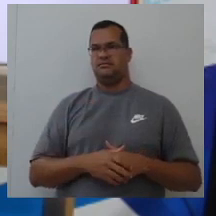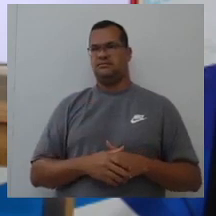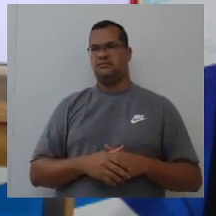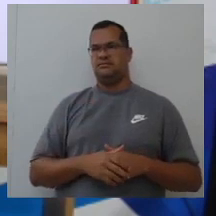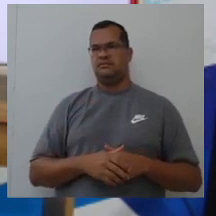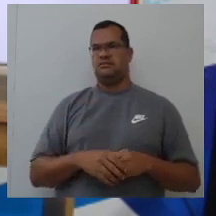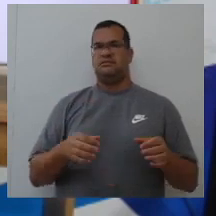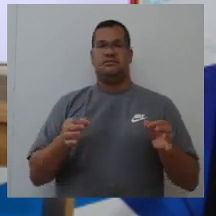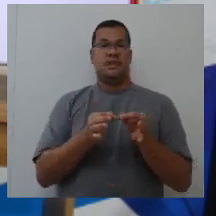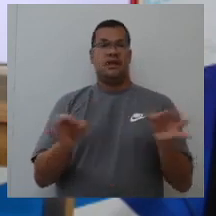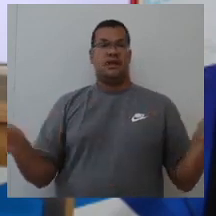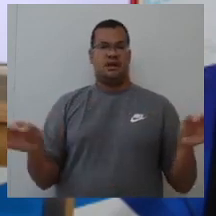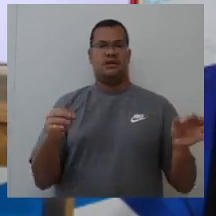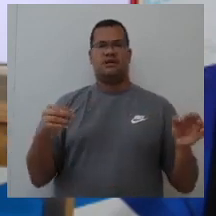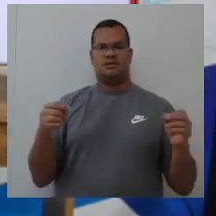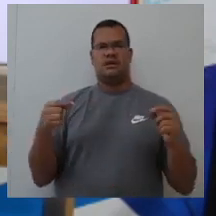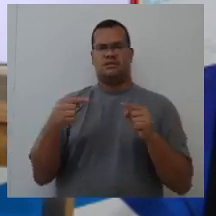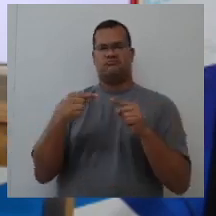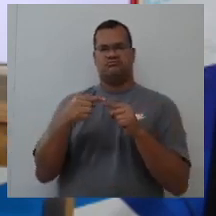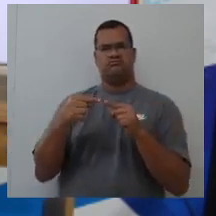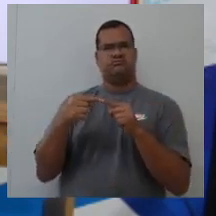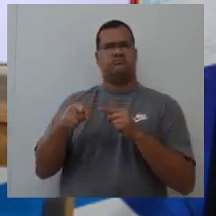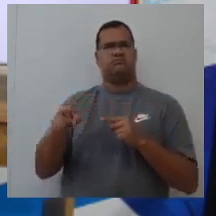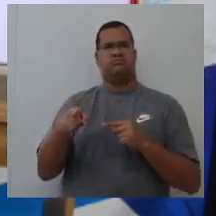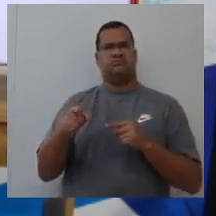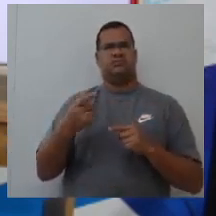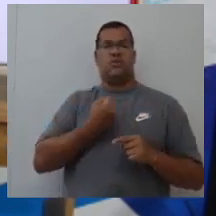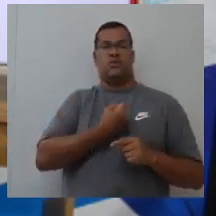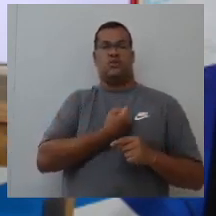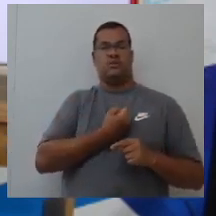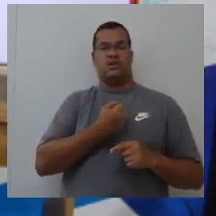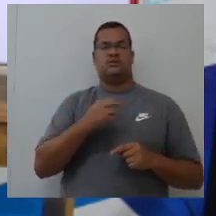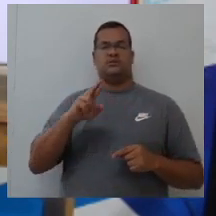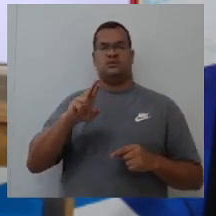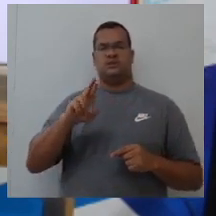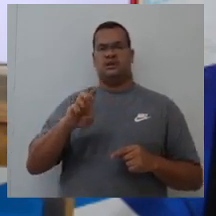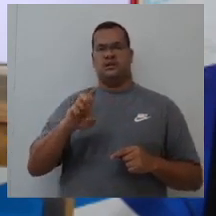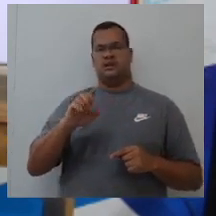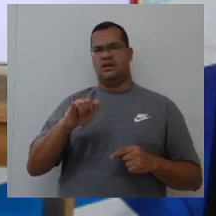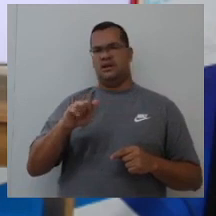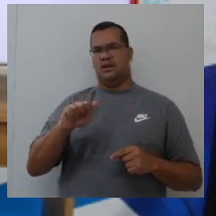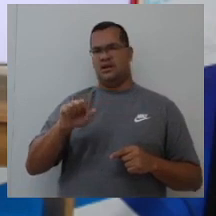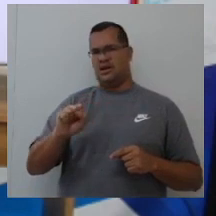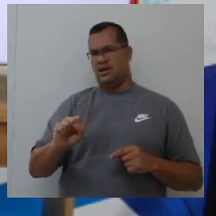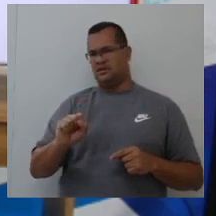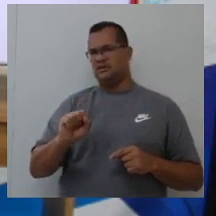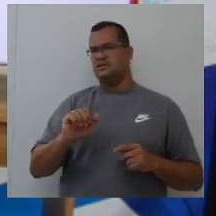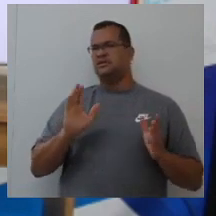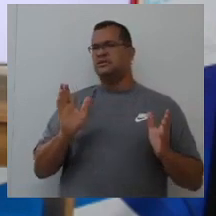as coisas, tá? Então, os números reais, que é onde a gente vai chegar, ele